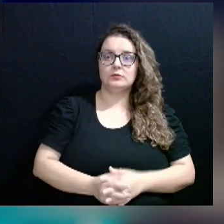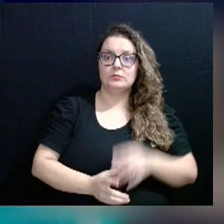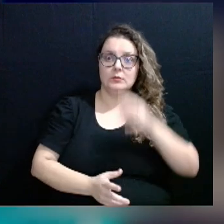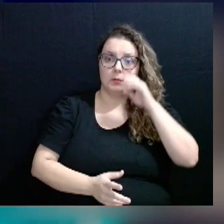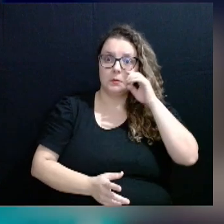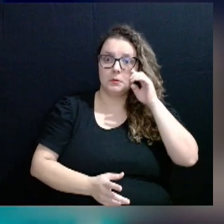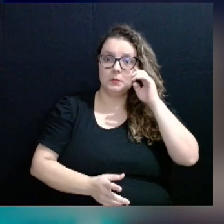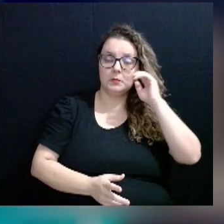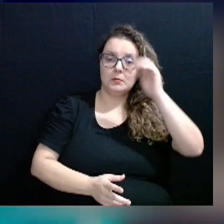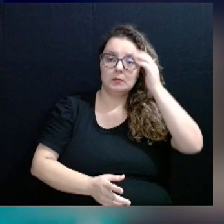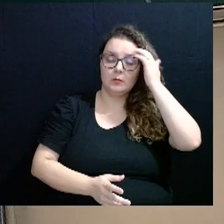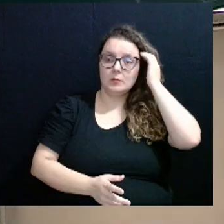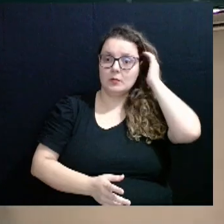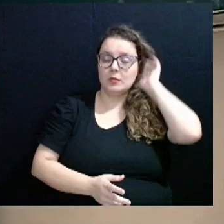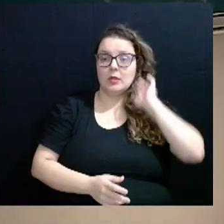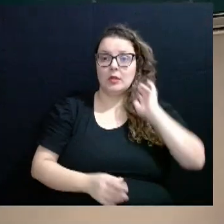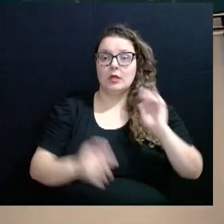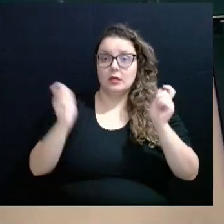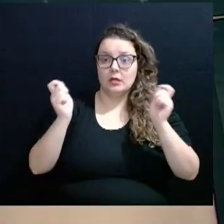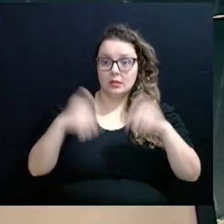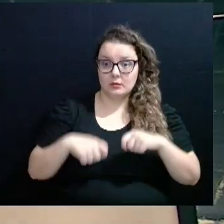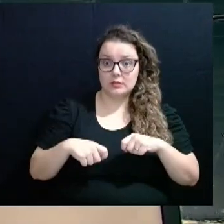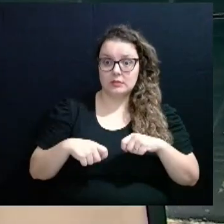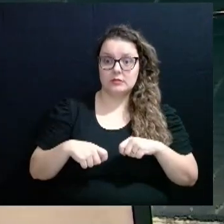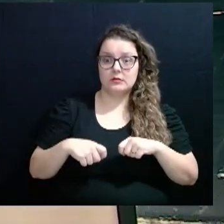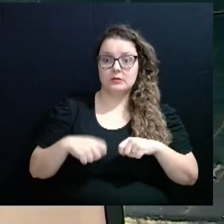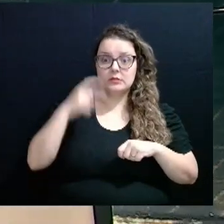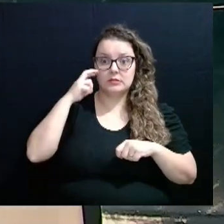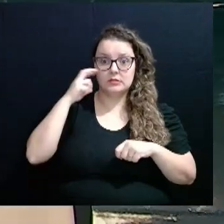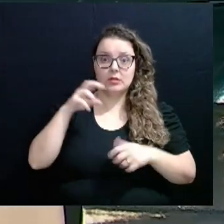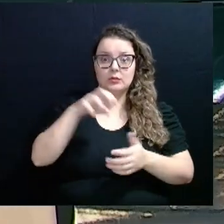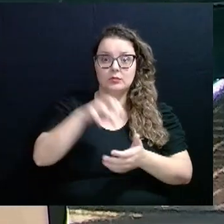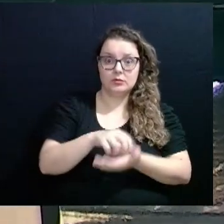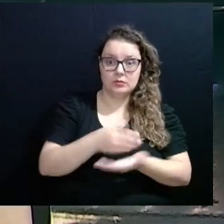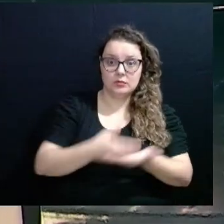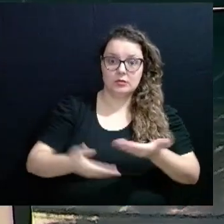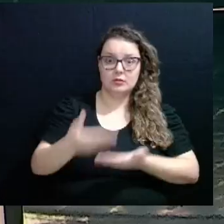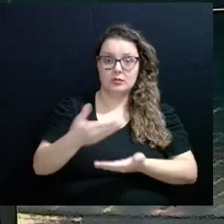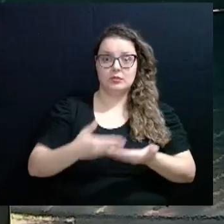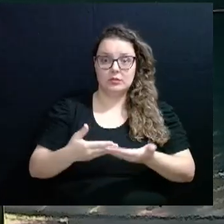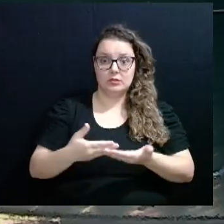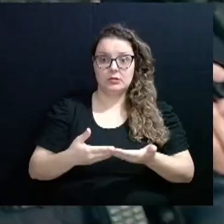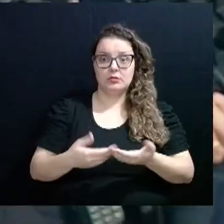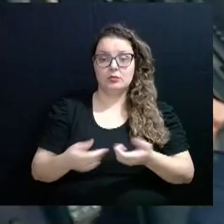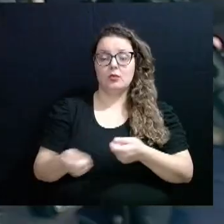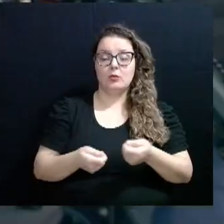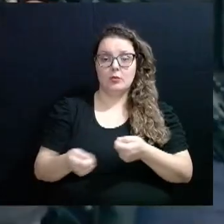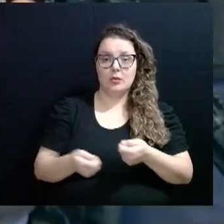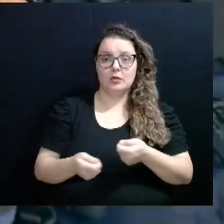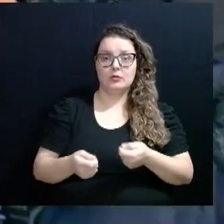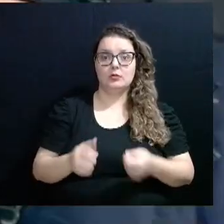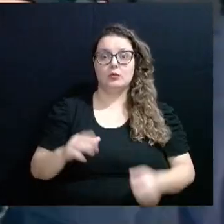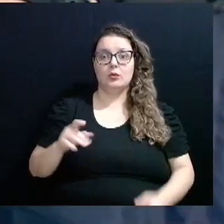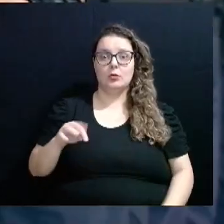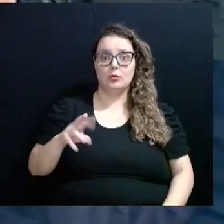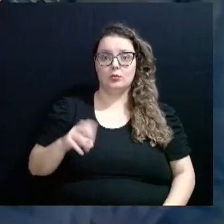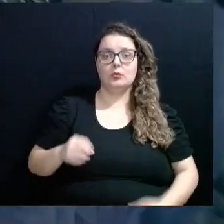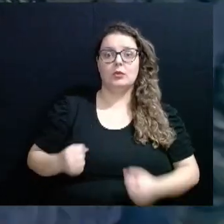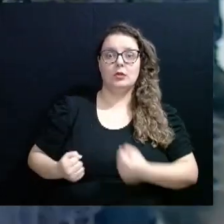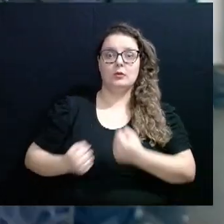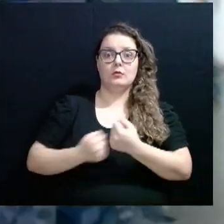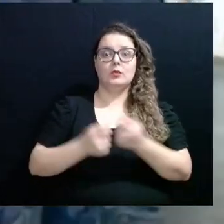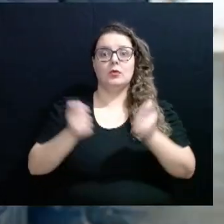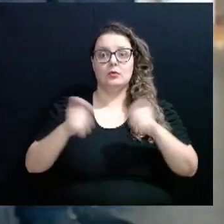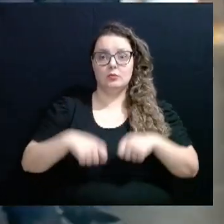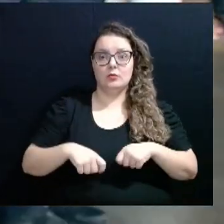capacitação das inteligências. O Centro Integrado de Comando e Controle oferece apoio e capacitações